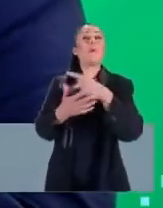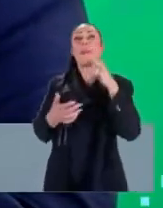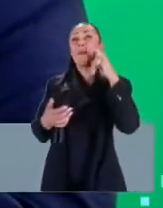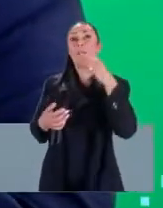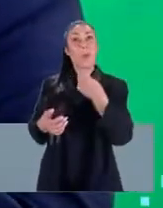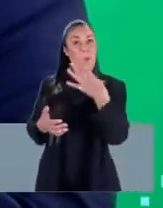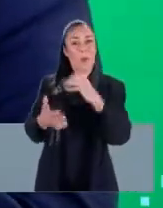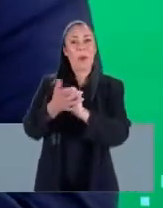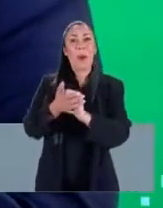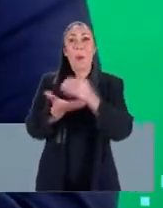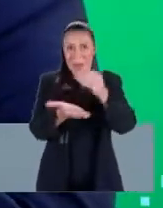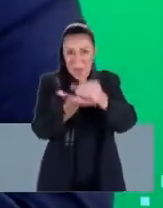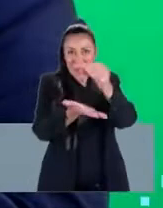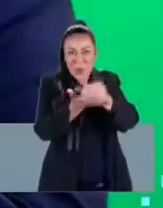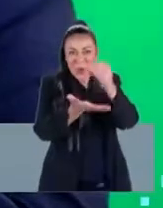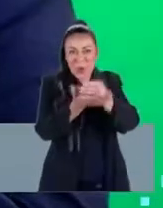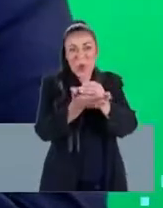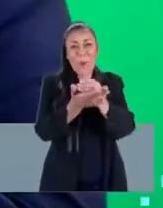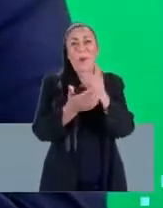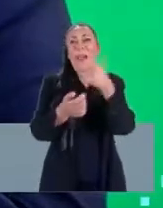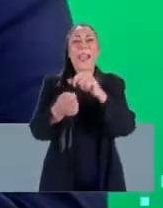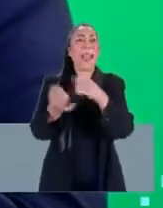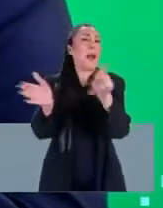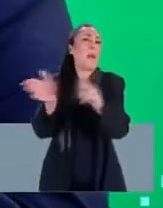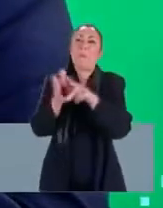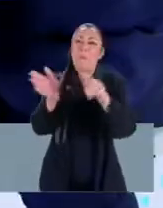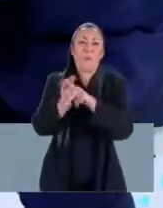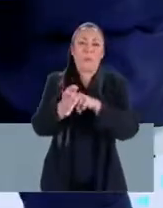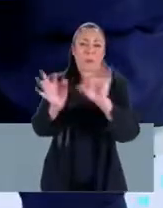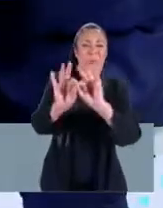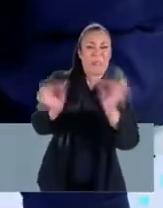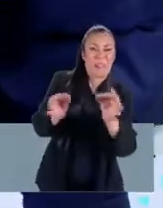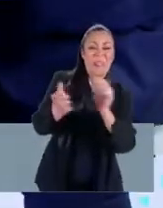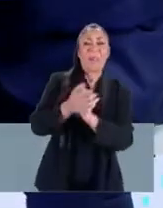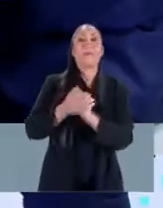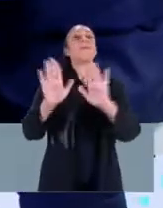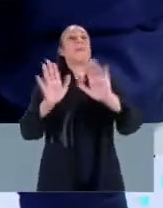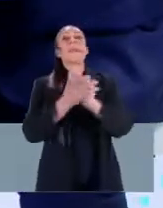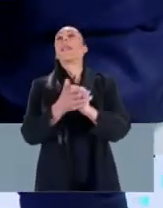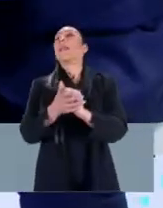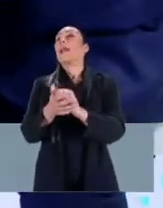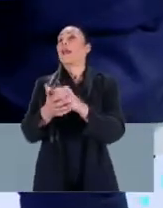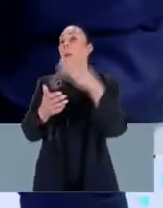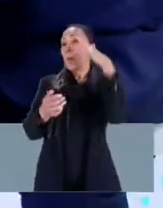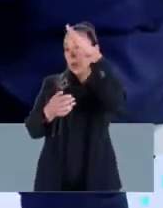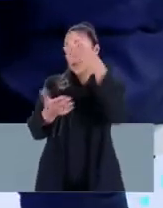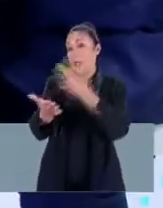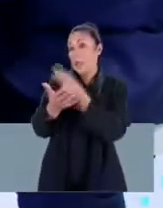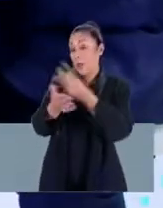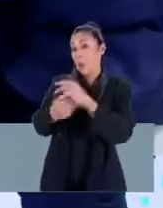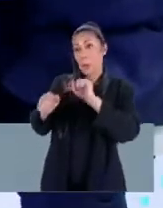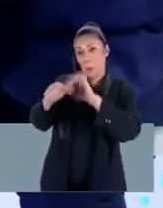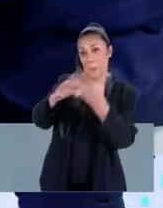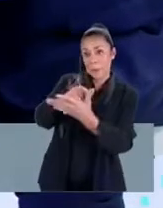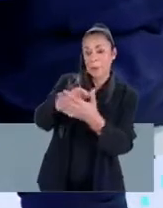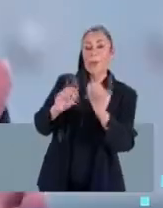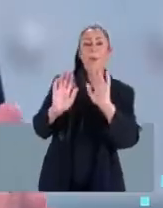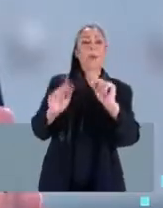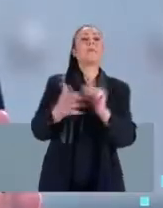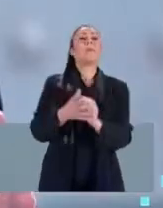bom, mas o copo era aquele de passa tomate. Na questão da pandemia, o Bolsonaro errou no tratamento que ele fez.